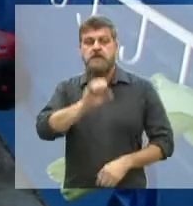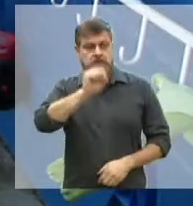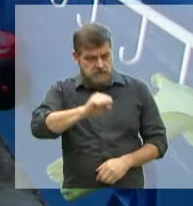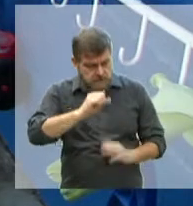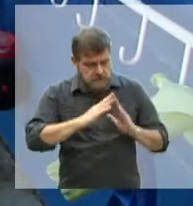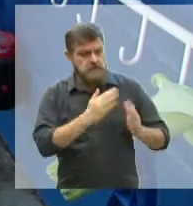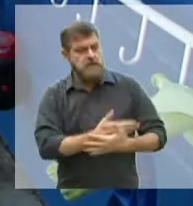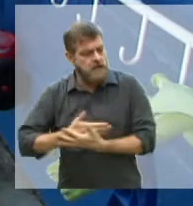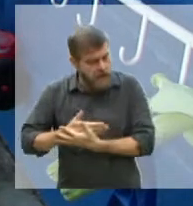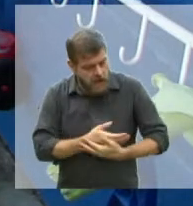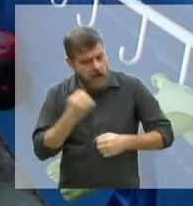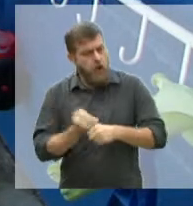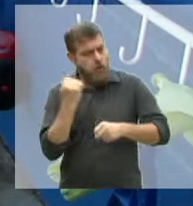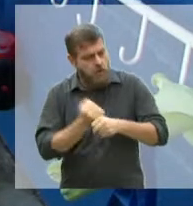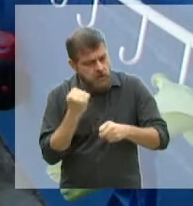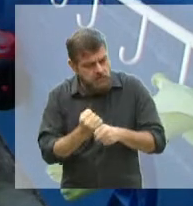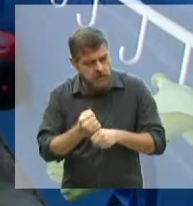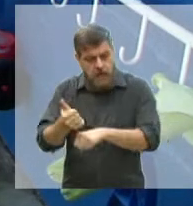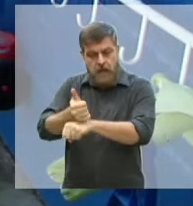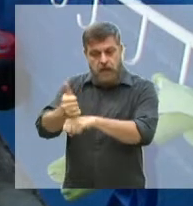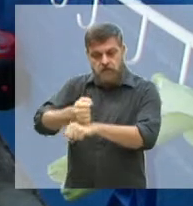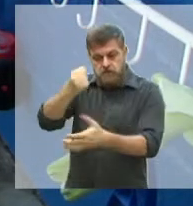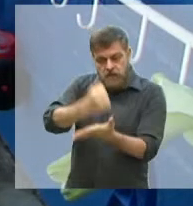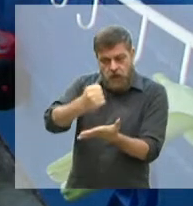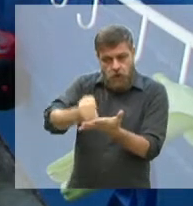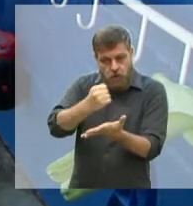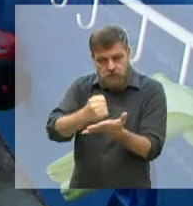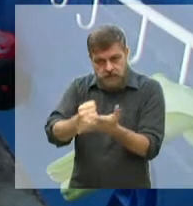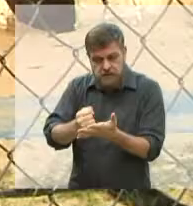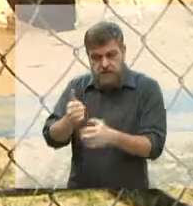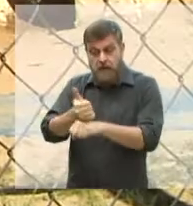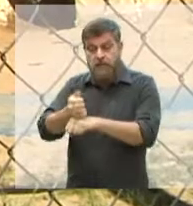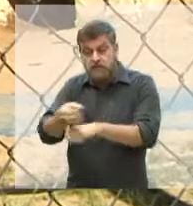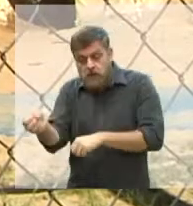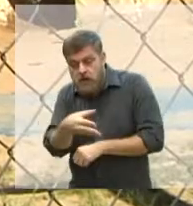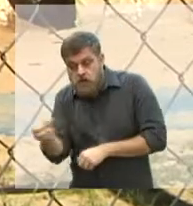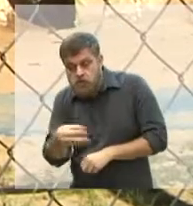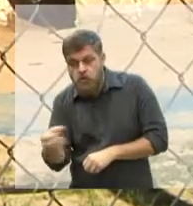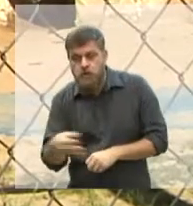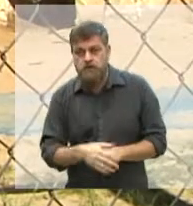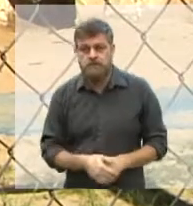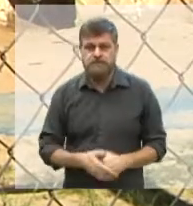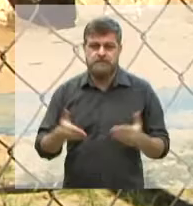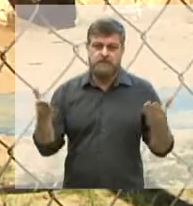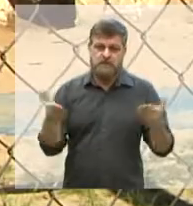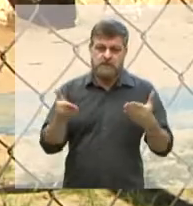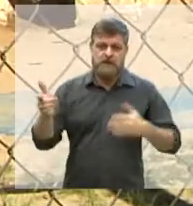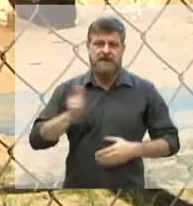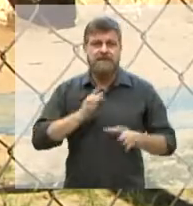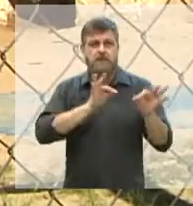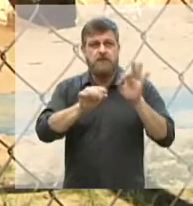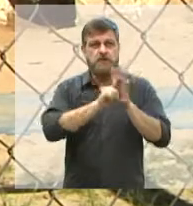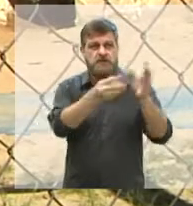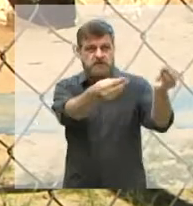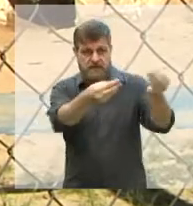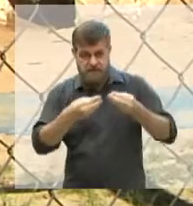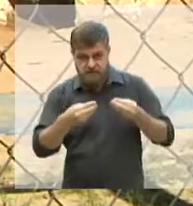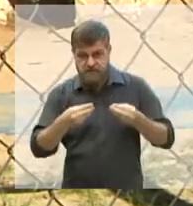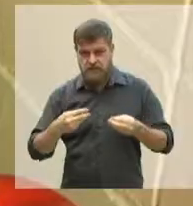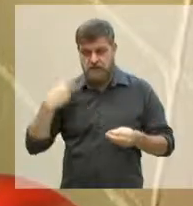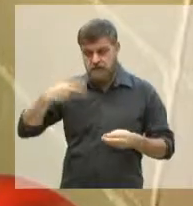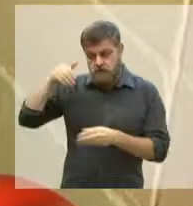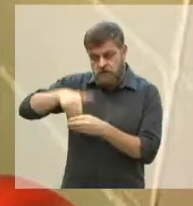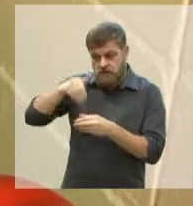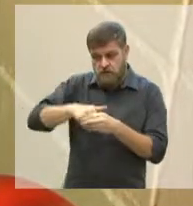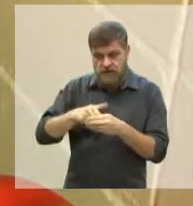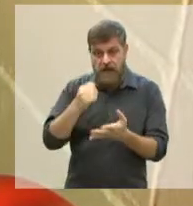creches, contratar mais educadores para que tenha um número razoável de educadores. Agora, recentemente, passou um projeto de lei para a contratação de